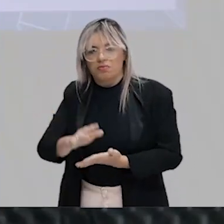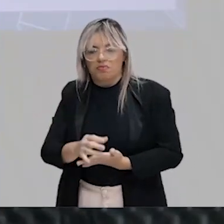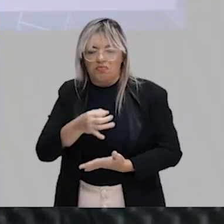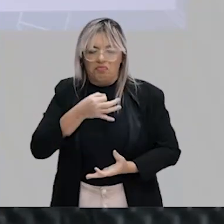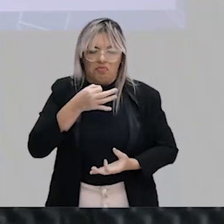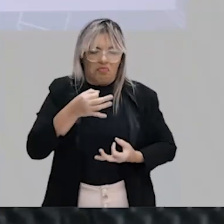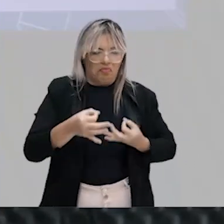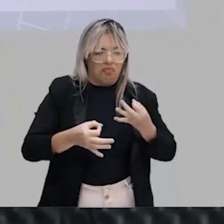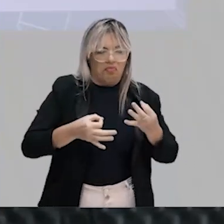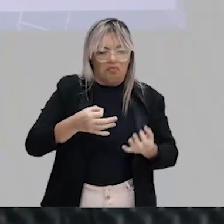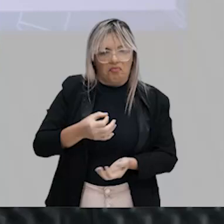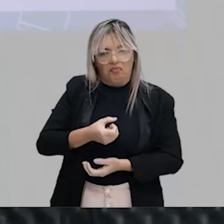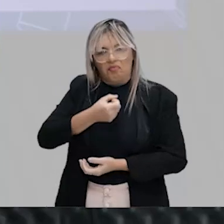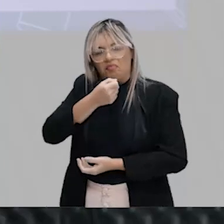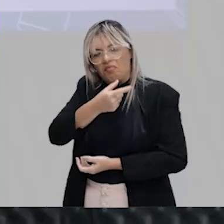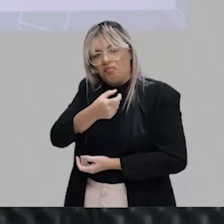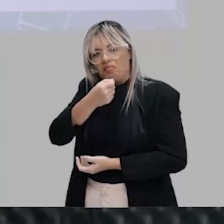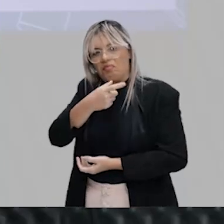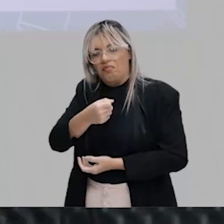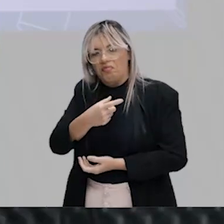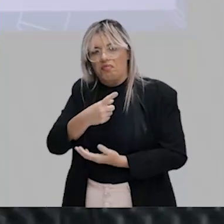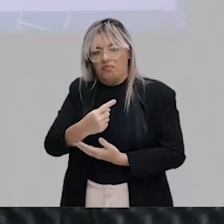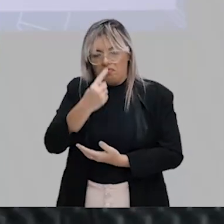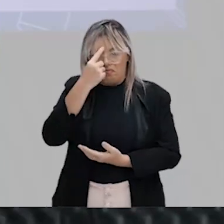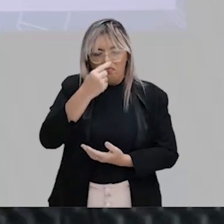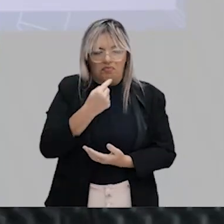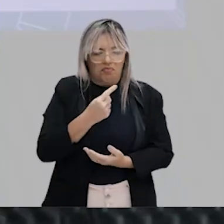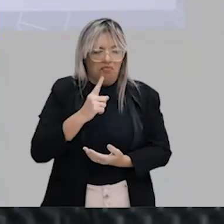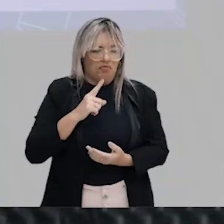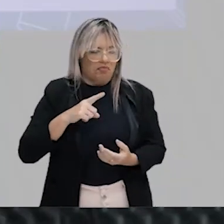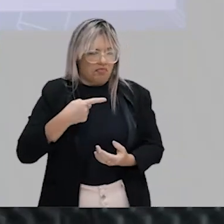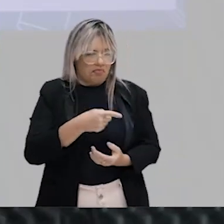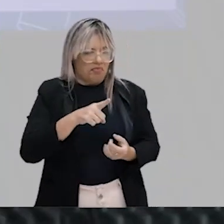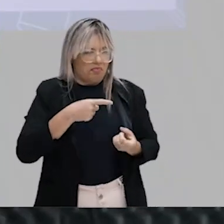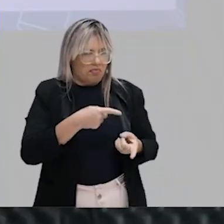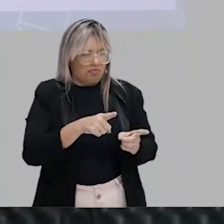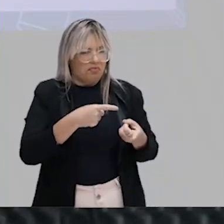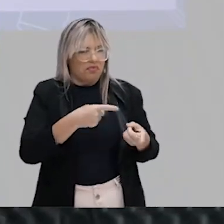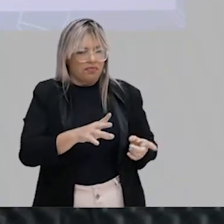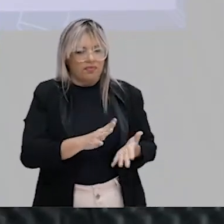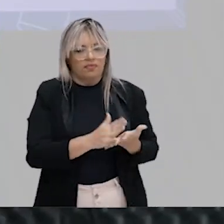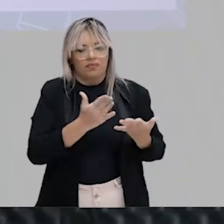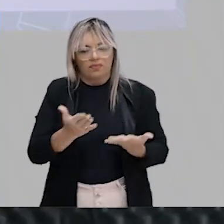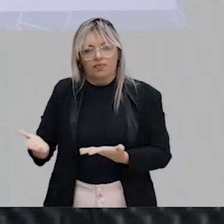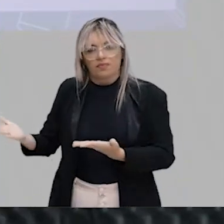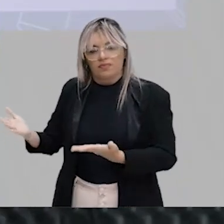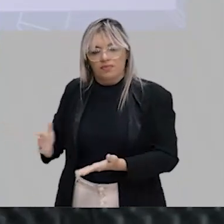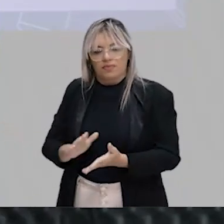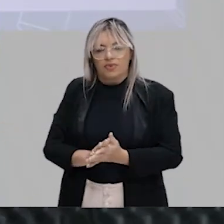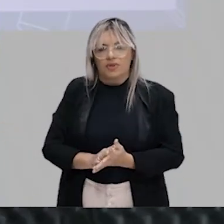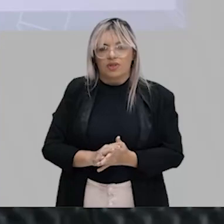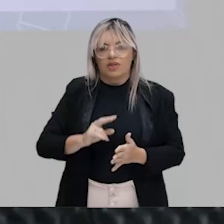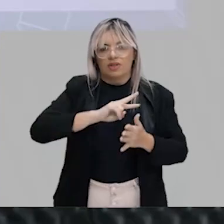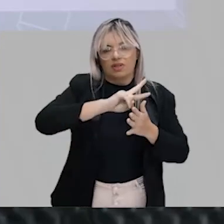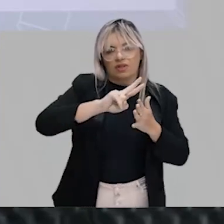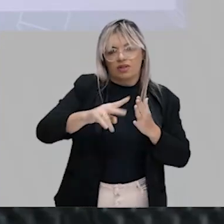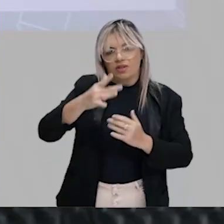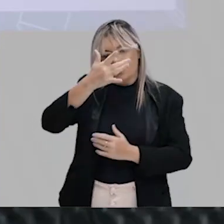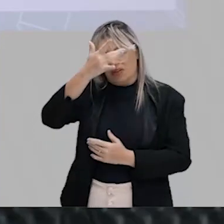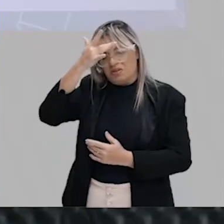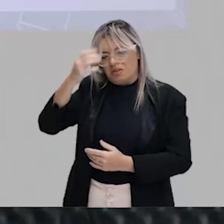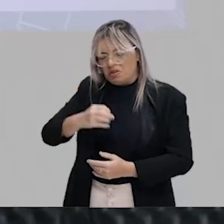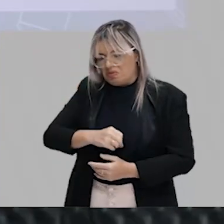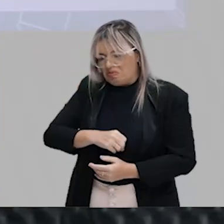do sarcasmo nessas encaradas. Ele é debochado. Então ele foi caindo ali, muitas pessoas odiando ele,